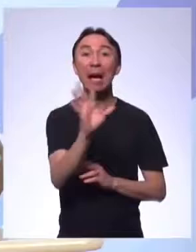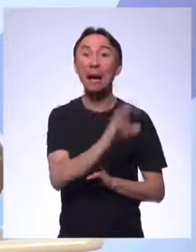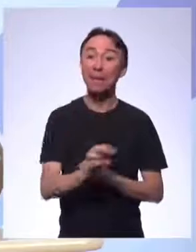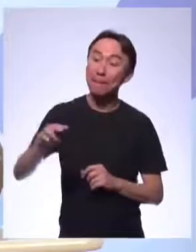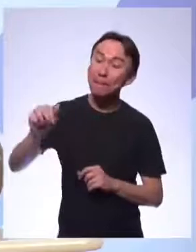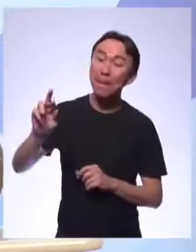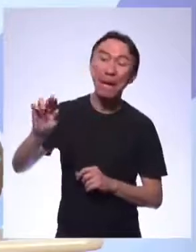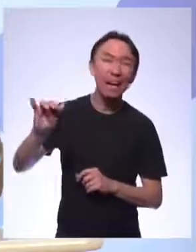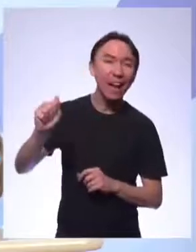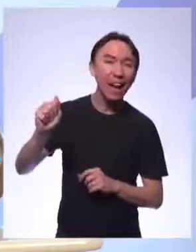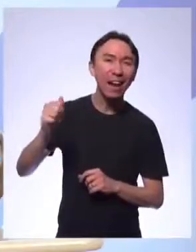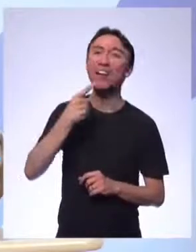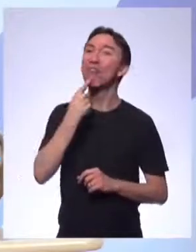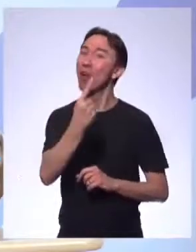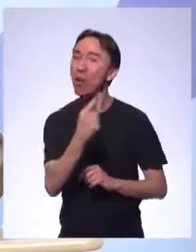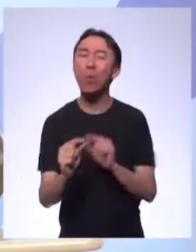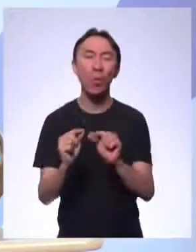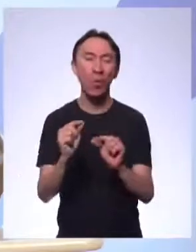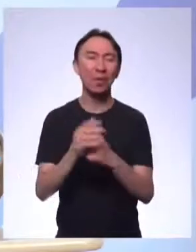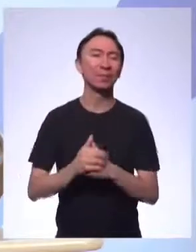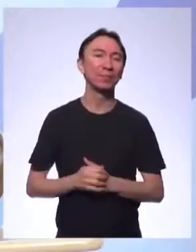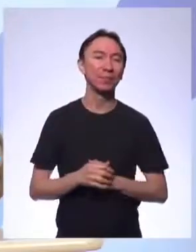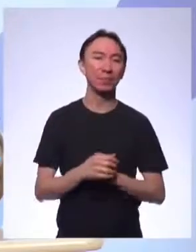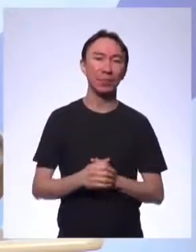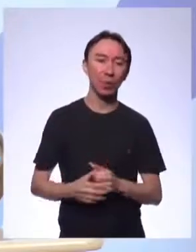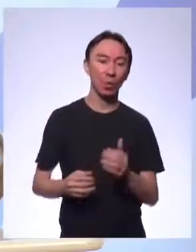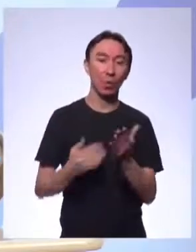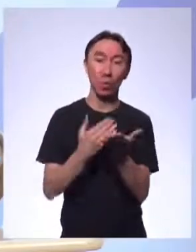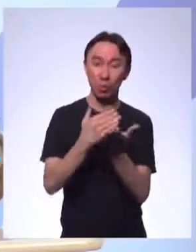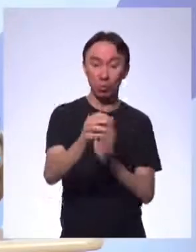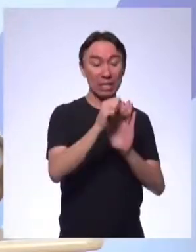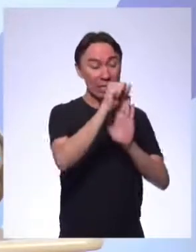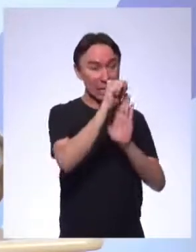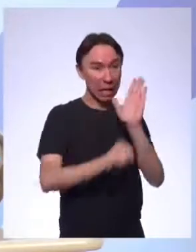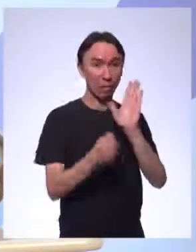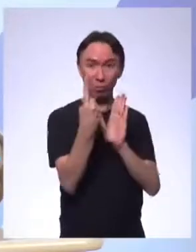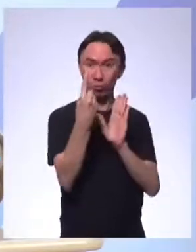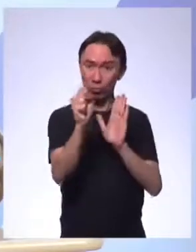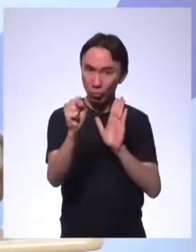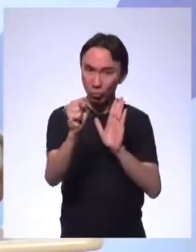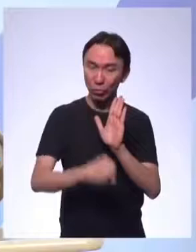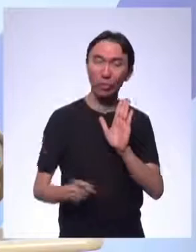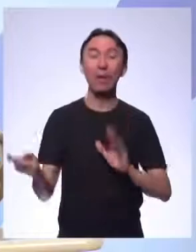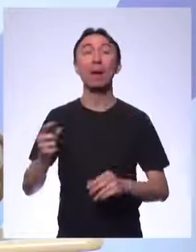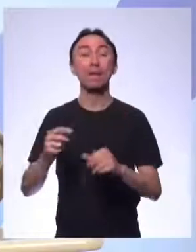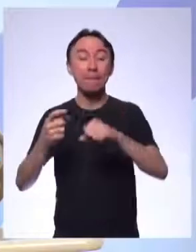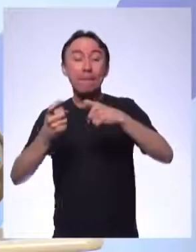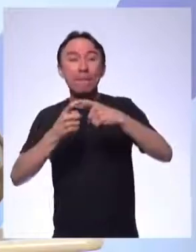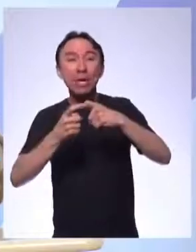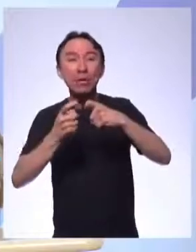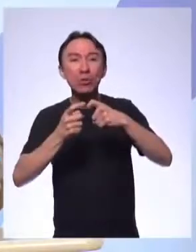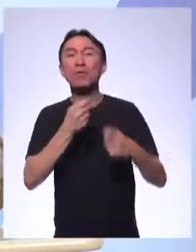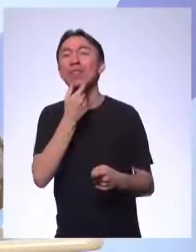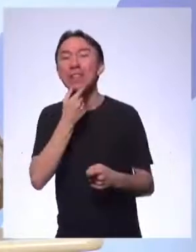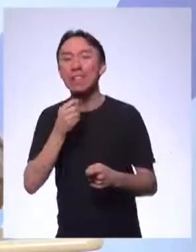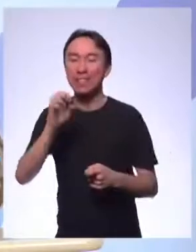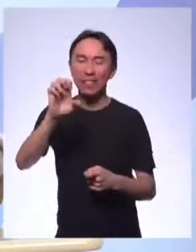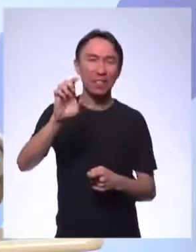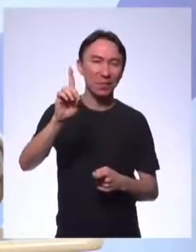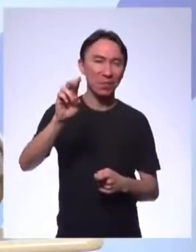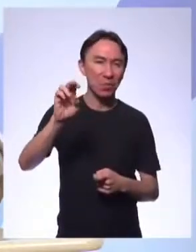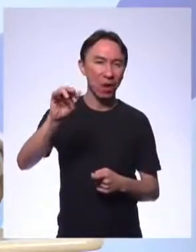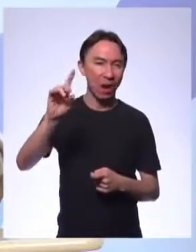Maria Elisa, professor. Escreveu assim, ó. Iniciou-se no século XVIII, quando o médico inglês Edward Jenner utilizou a vacina